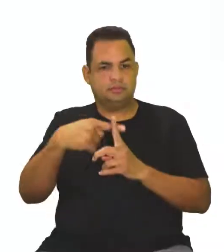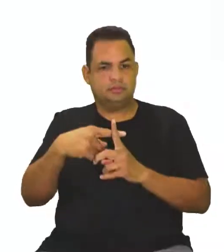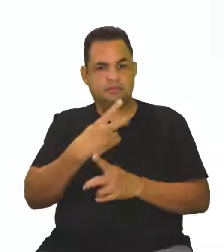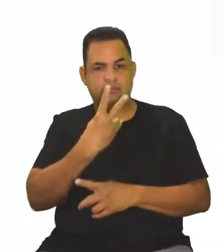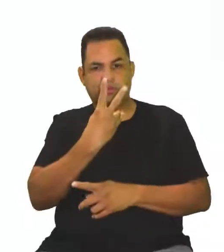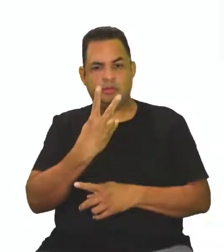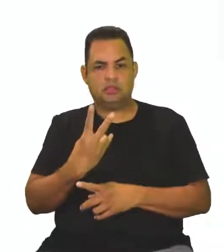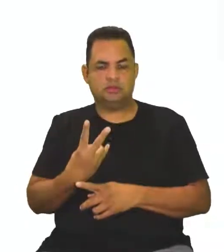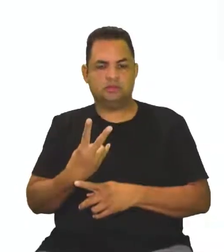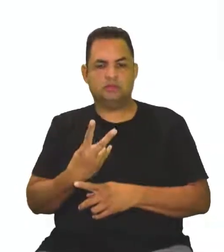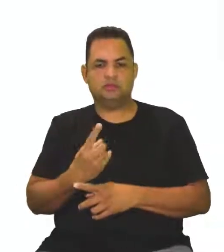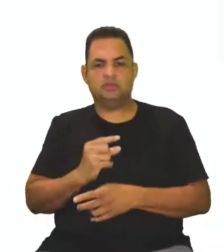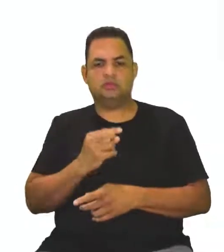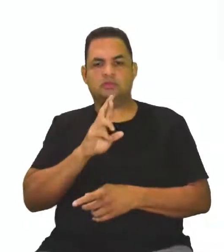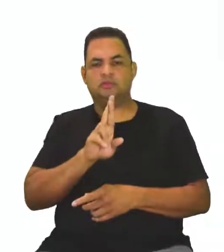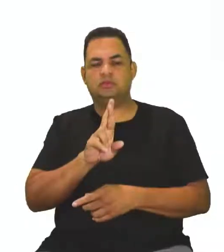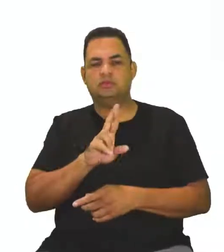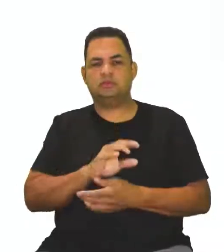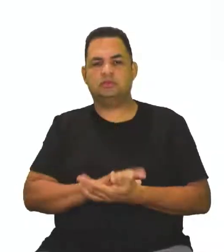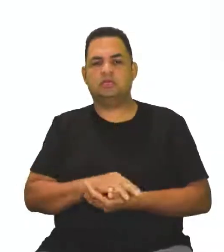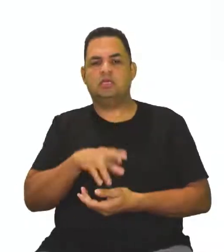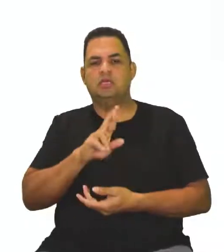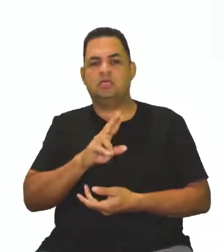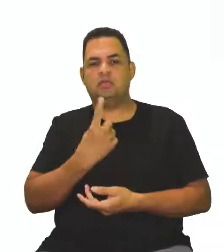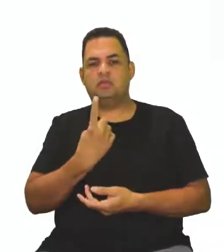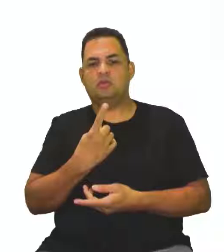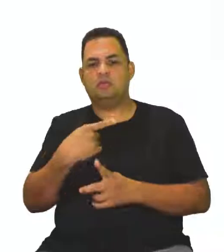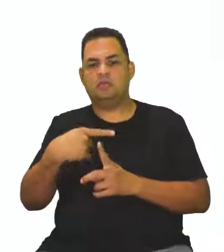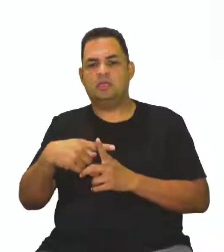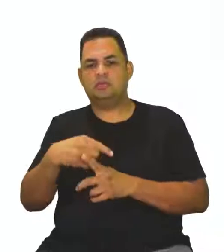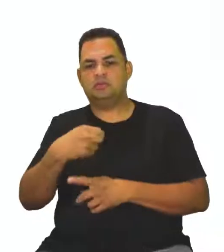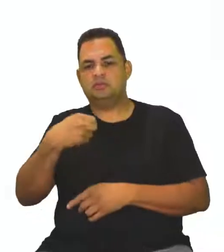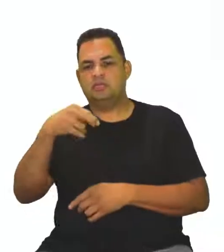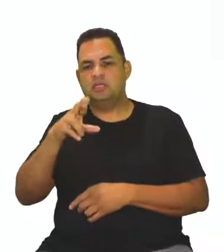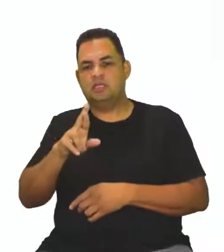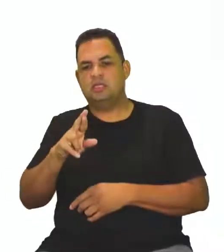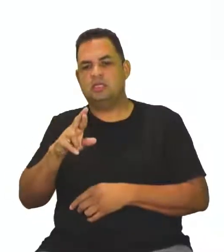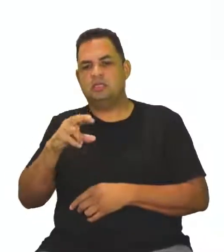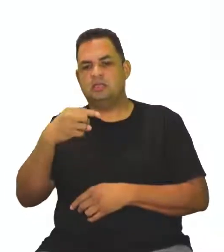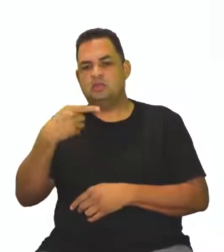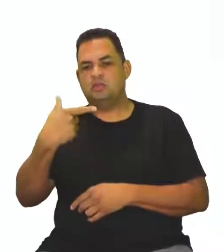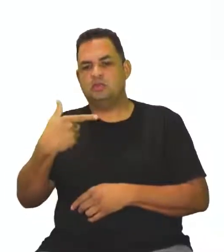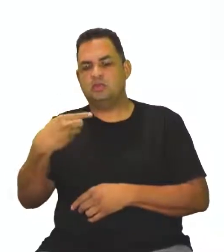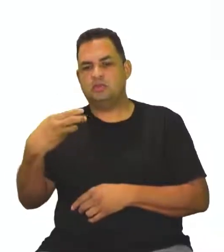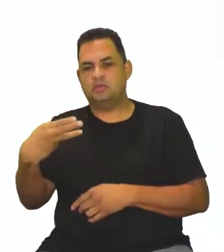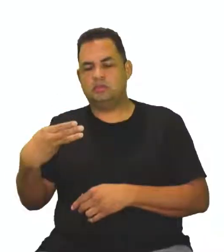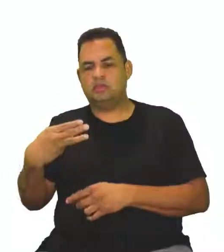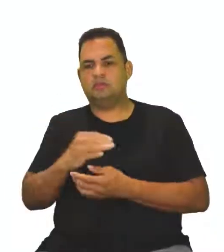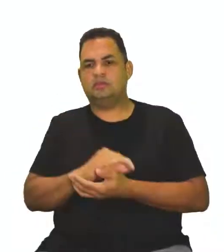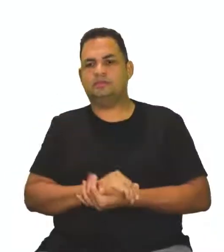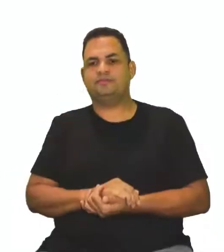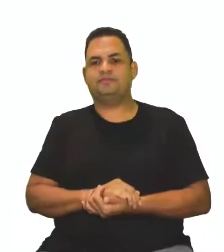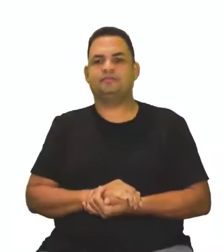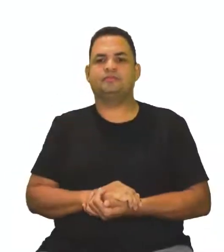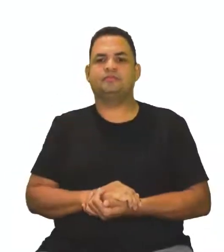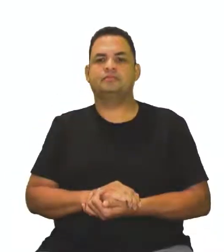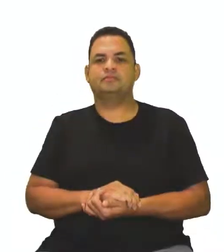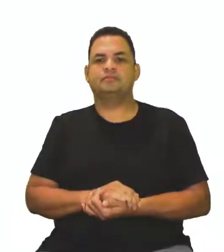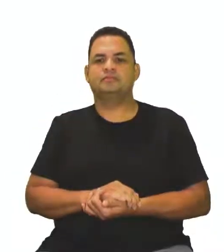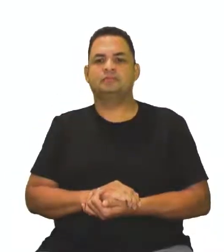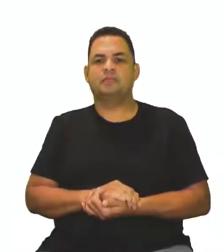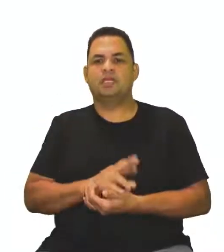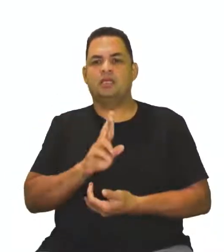duas resistências. Então eu vou somar R1 com o R2,3. Nesse caso aqui, o R1